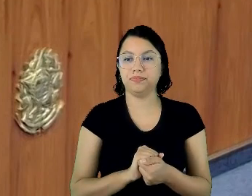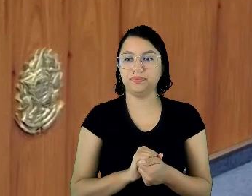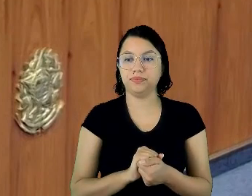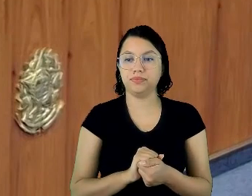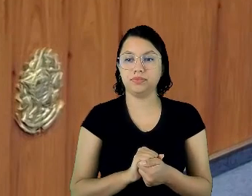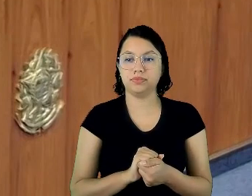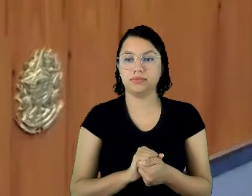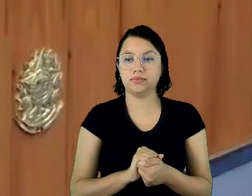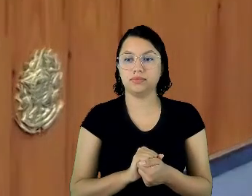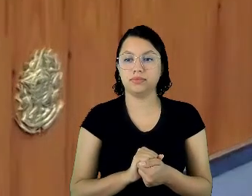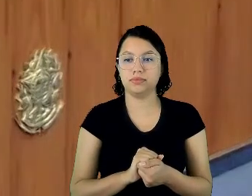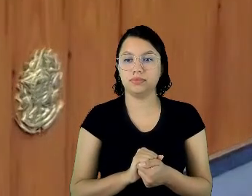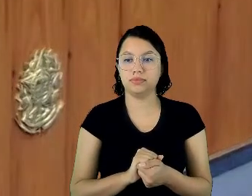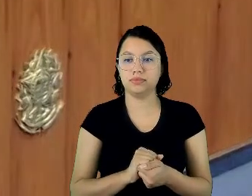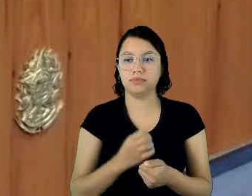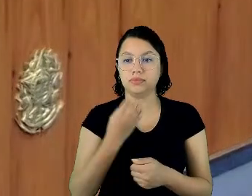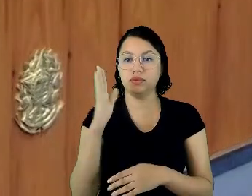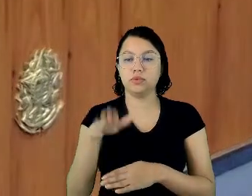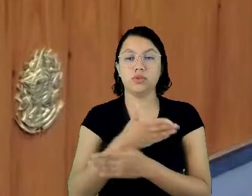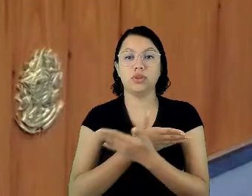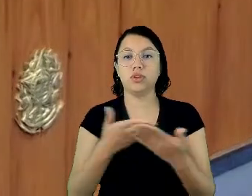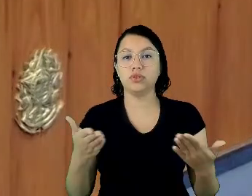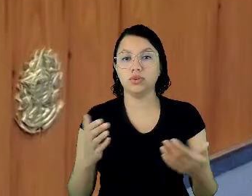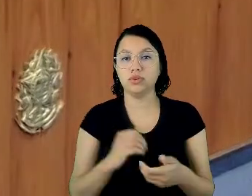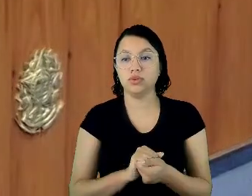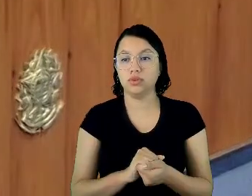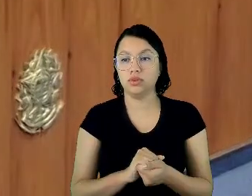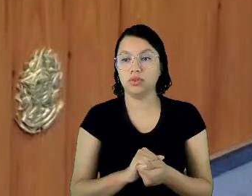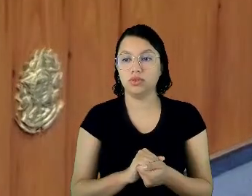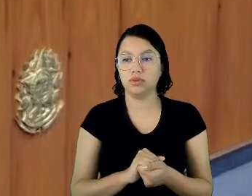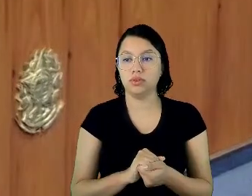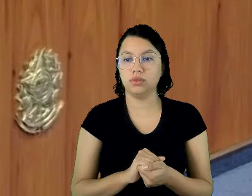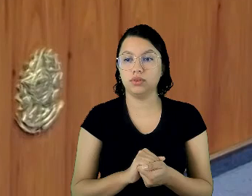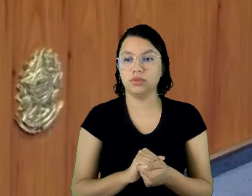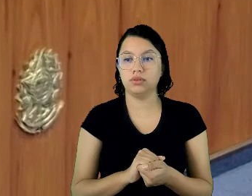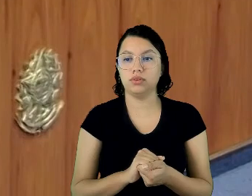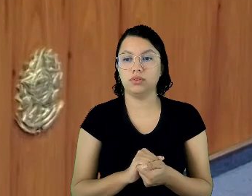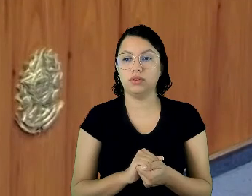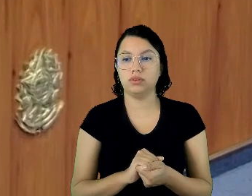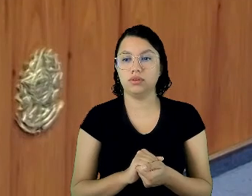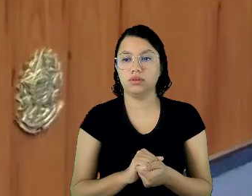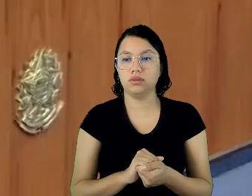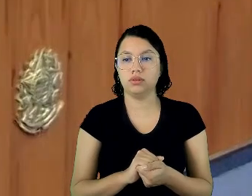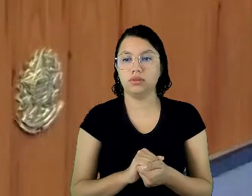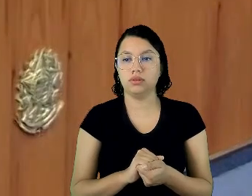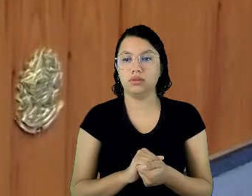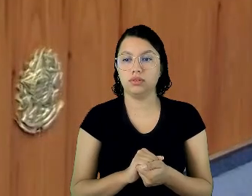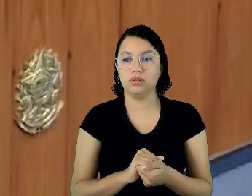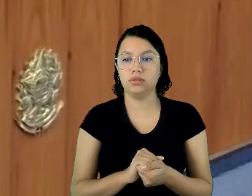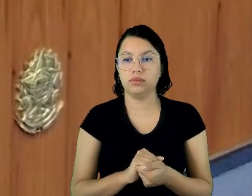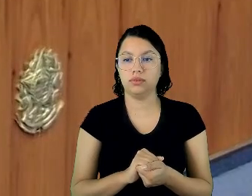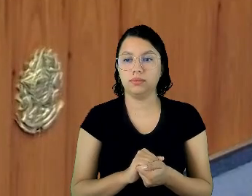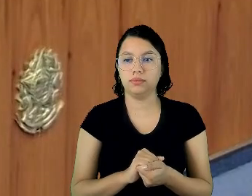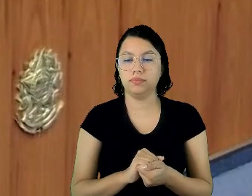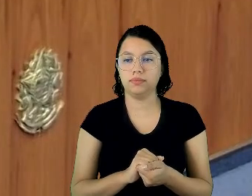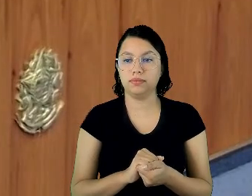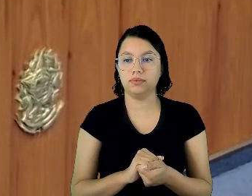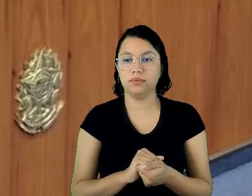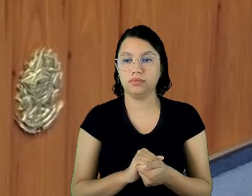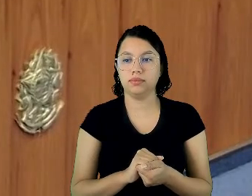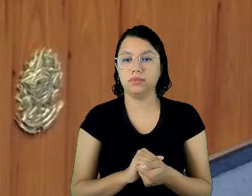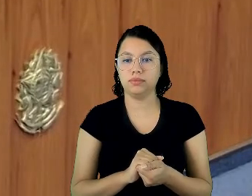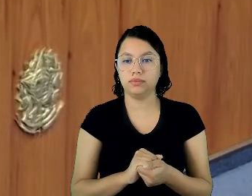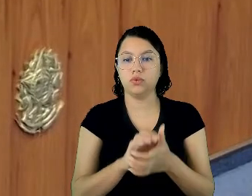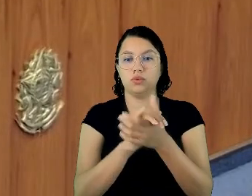todas, cumprimento toda a mesa, as pessoas da presidente Marisa Santos, senador Nelson Frade, doutora Ana Carolina,